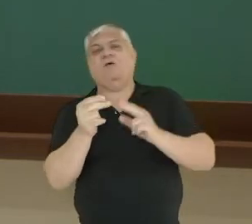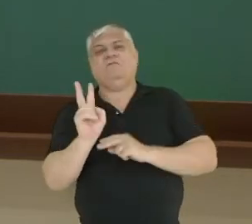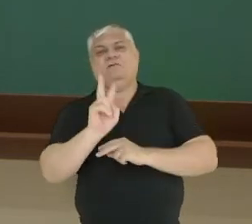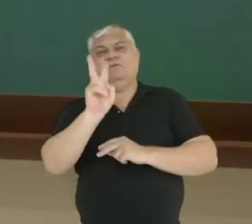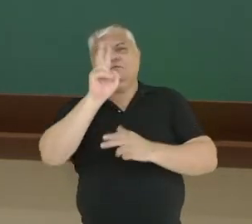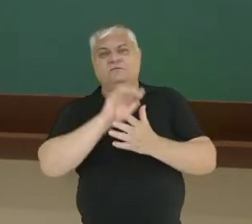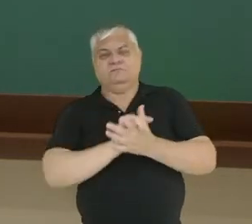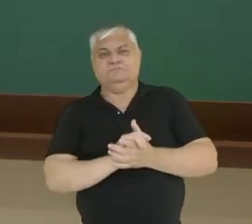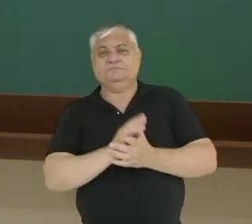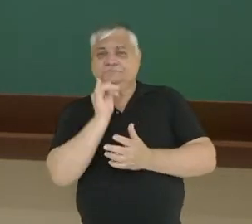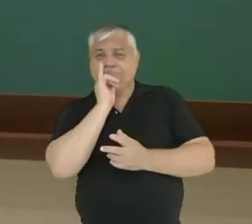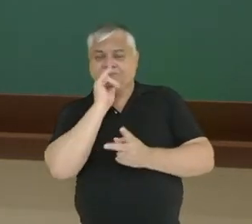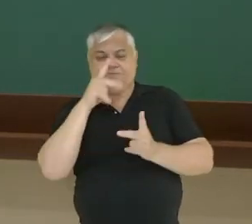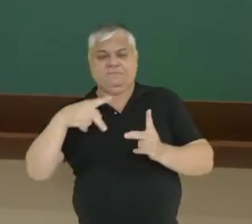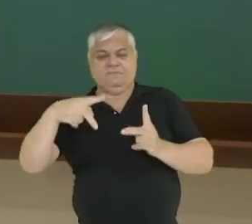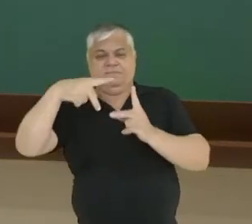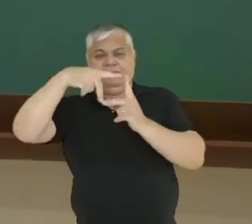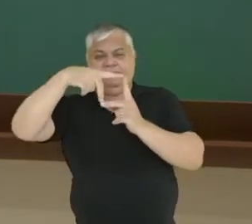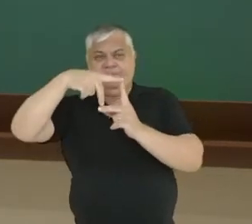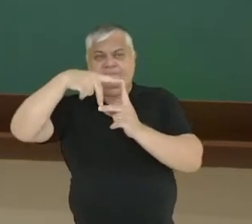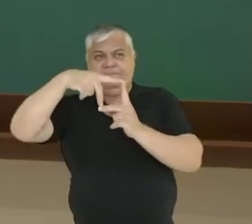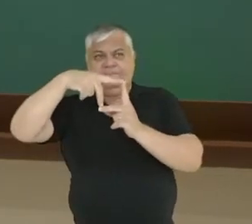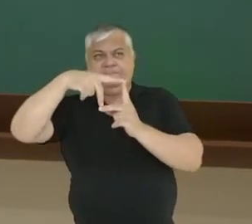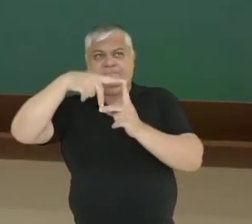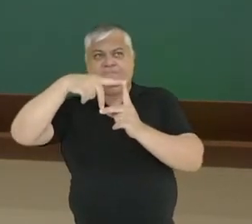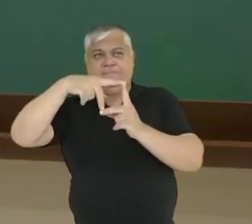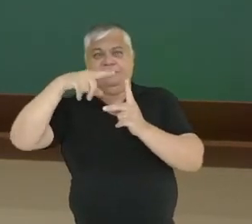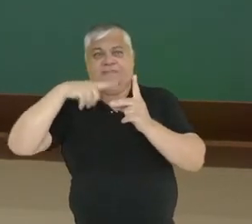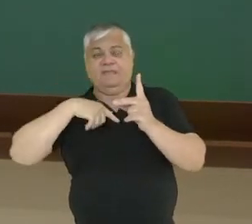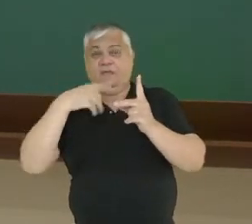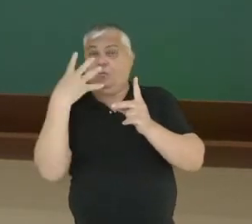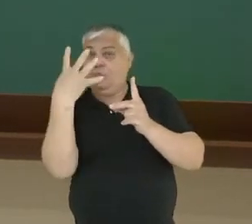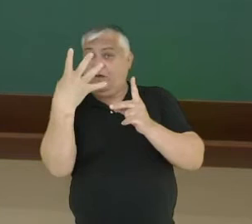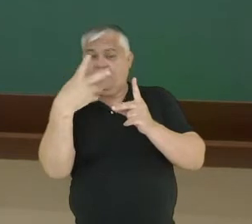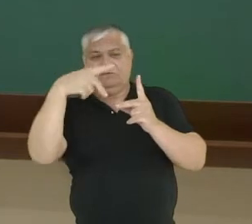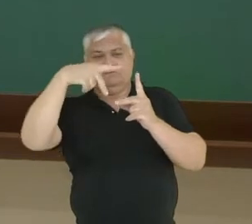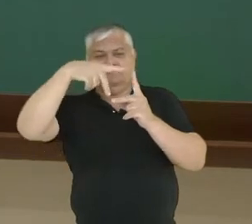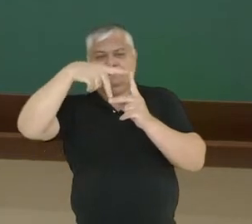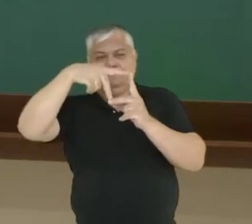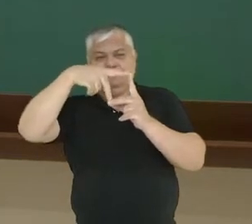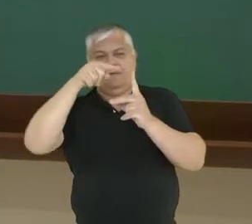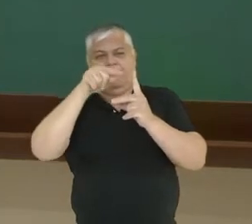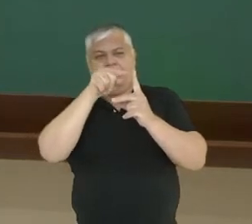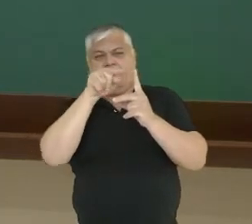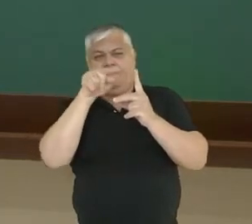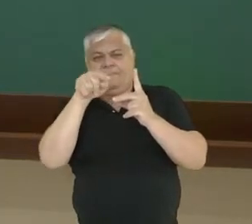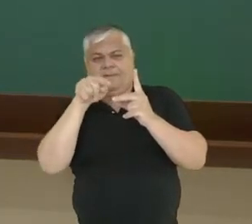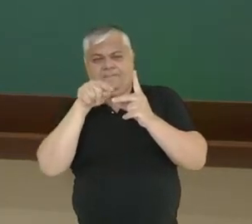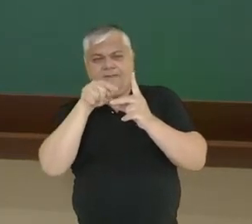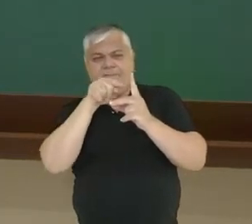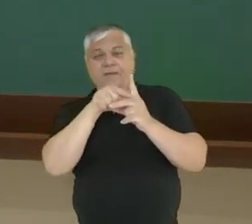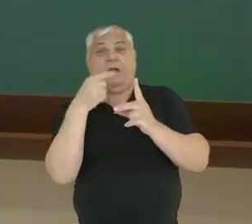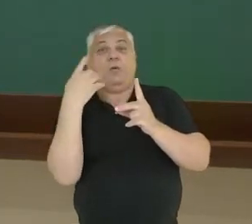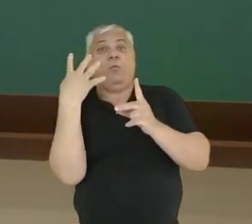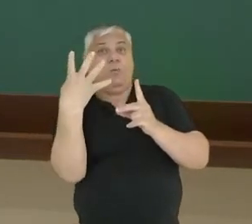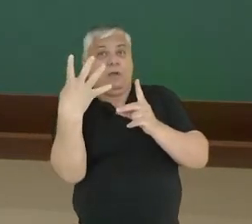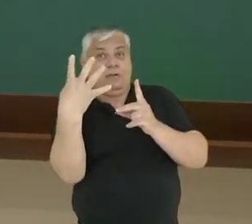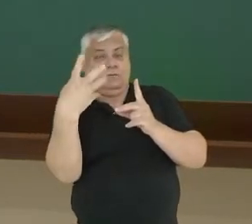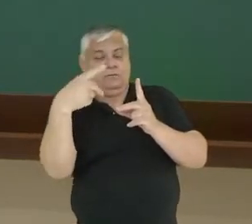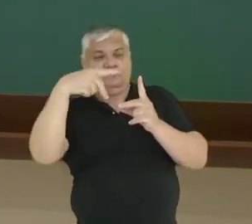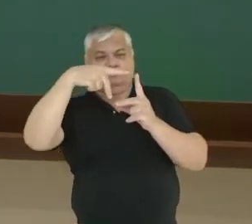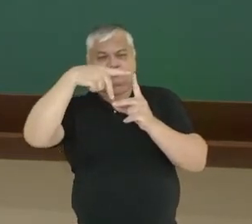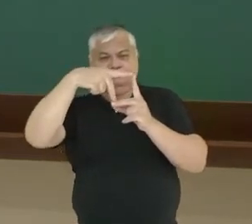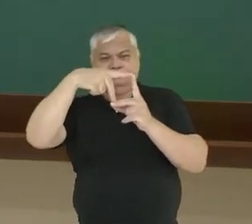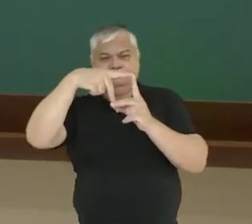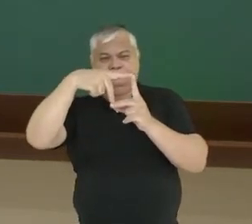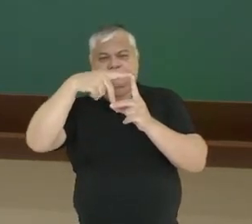do quadrado. O quadrado, ó, ele possui 4 ângulos retos, 4 ângulos internos